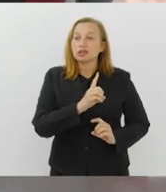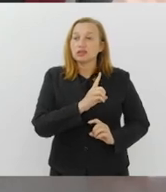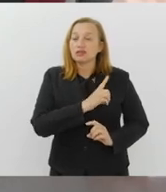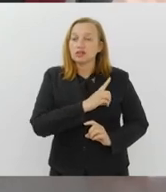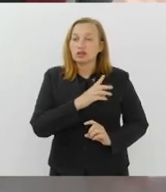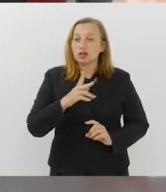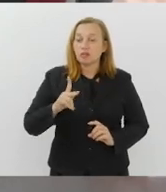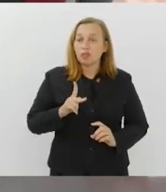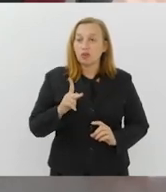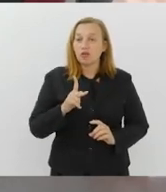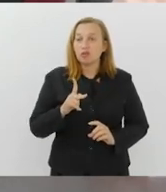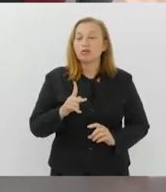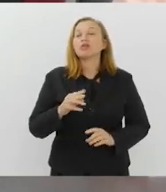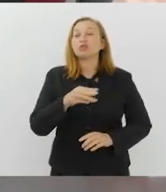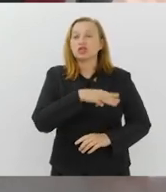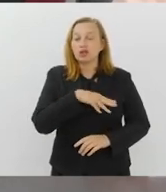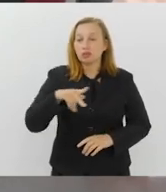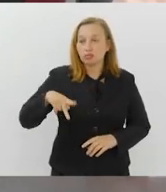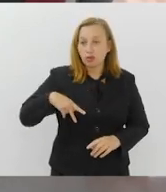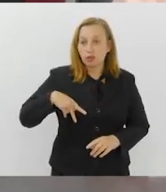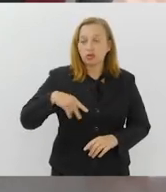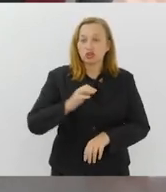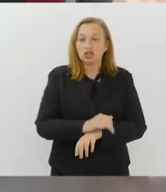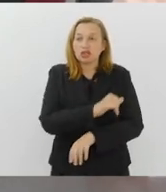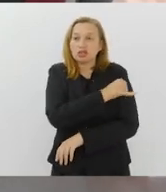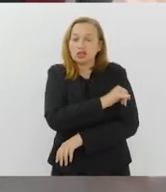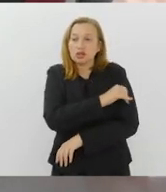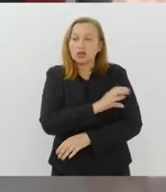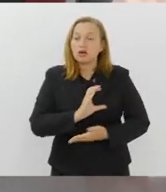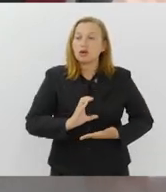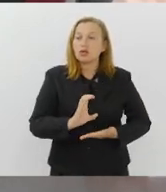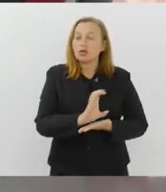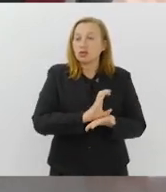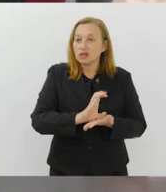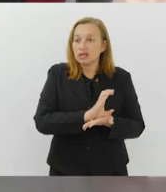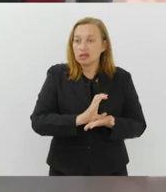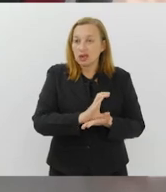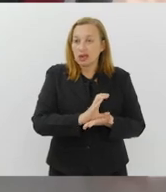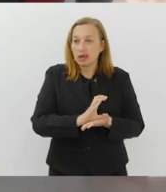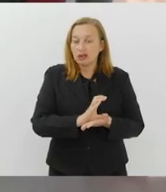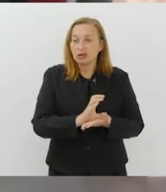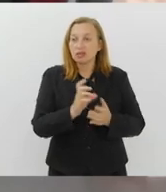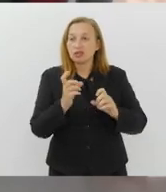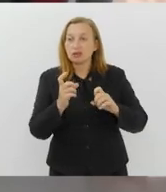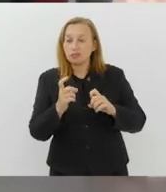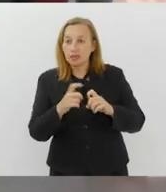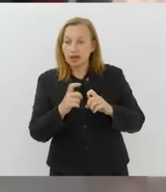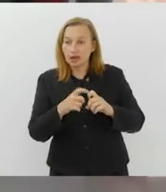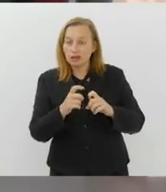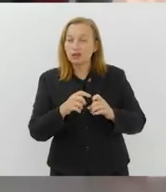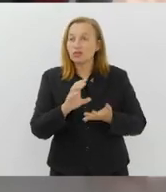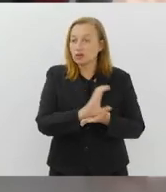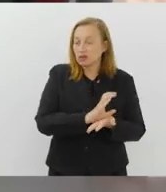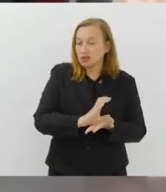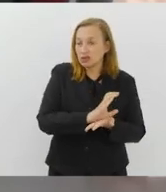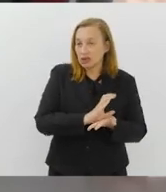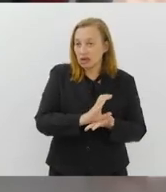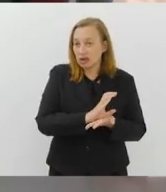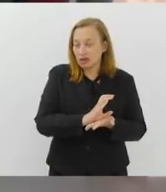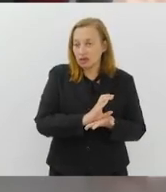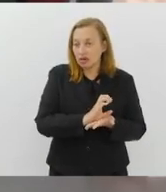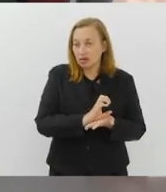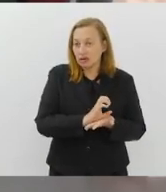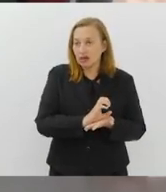o Ministério Público do Estado do Rio de Janeiro, Conselho Federal de Medicina, Conselho Federal de Psicologia e, por fim, o Conselho Regional